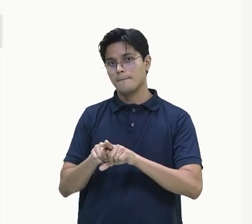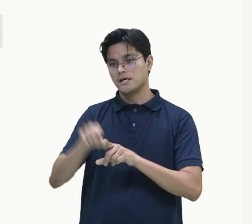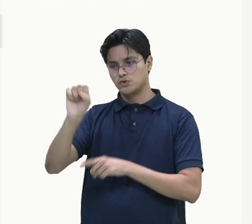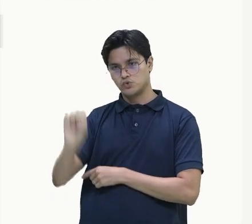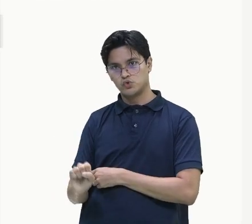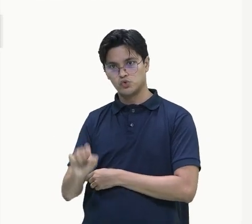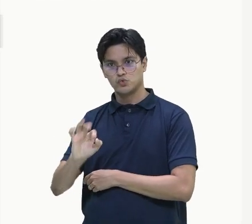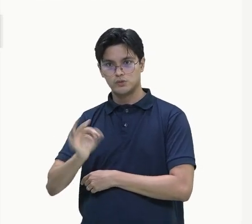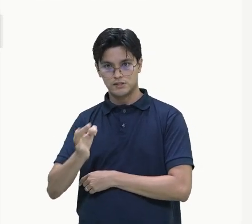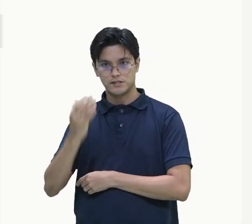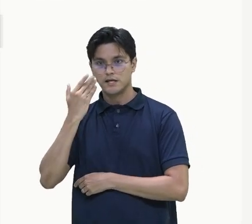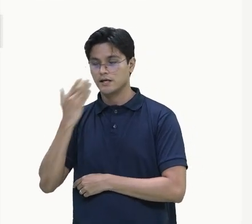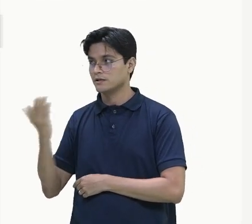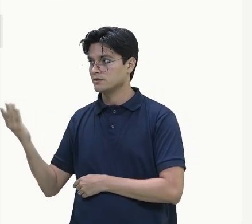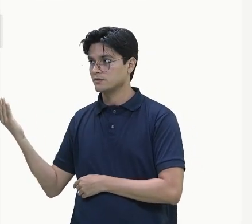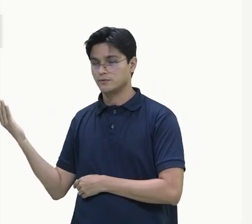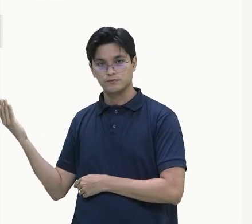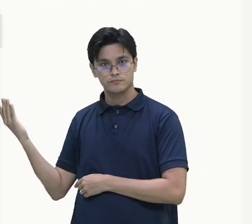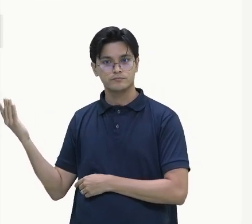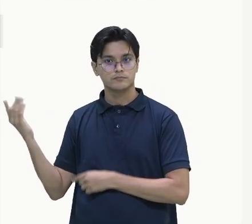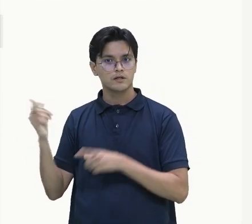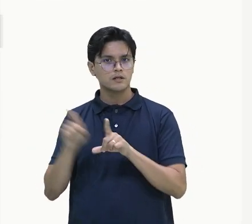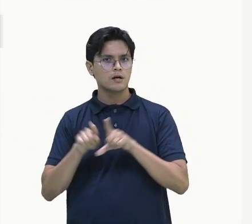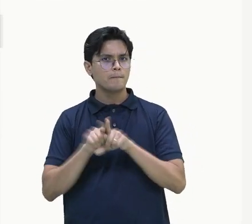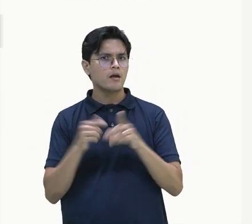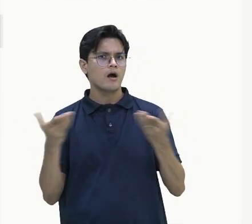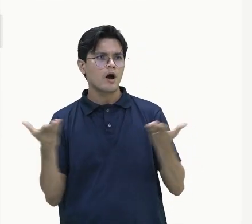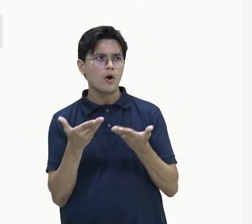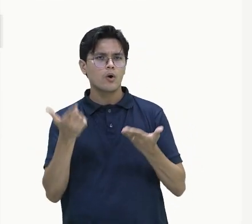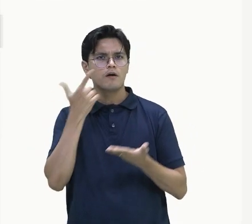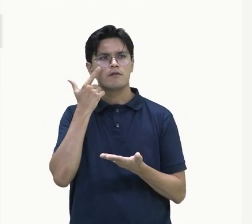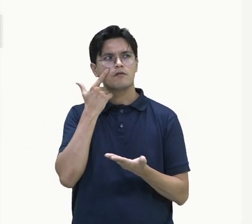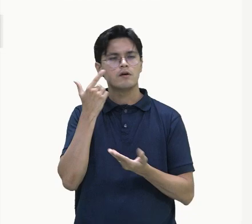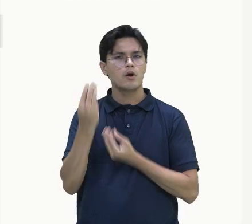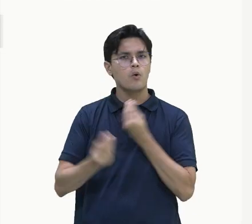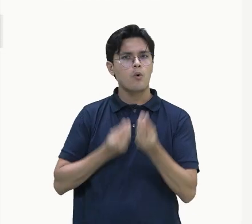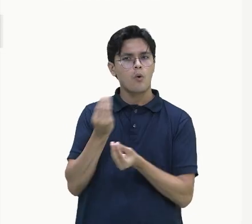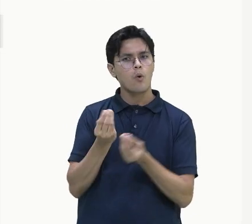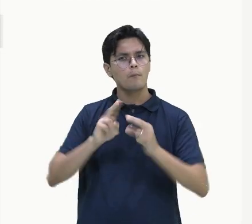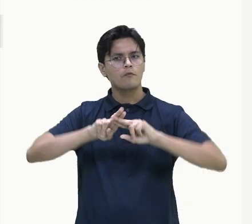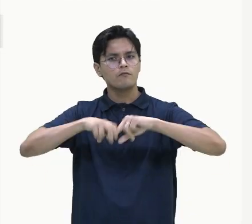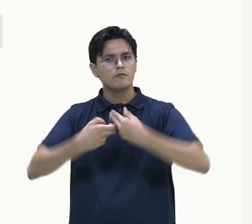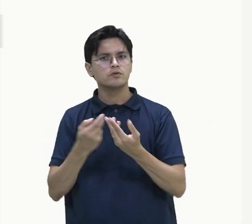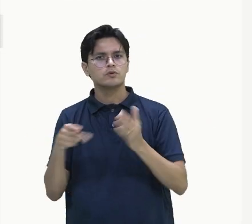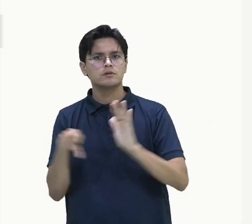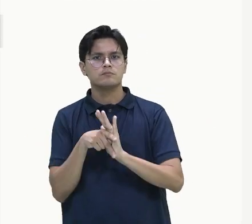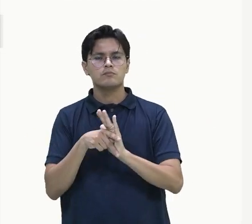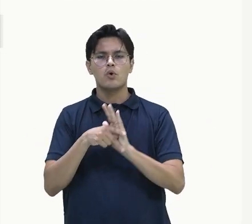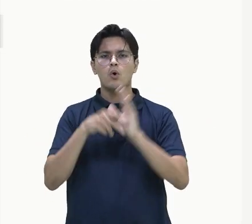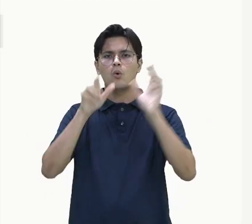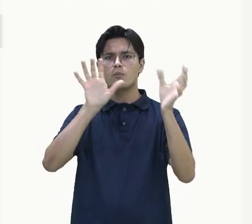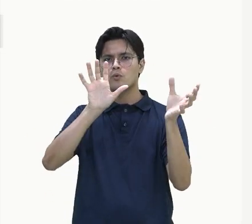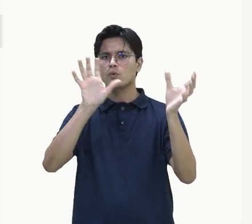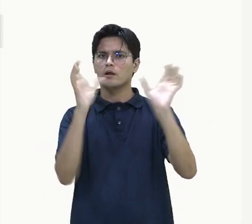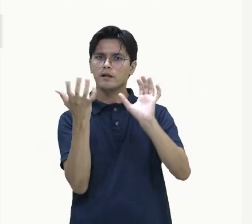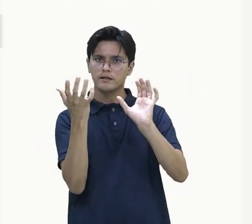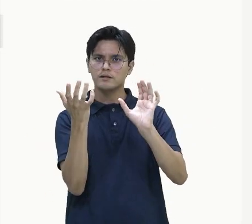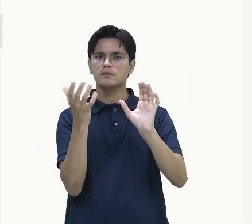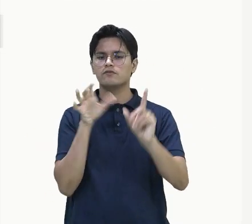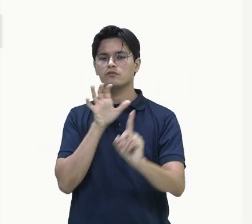E nós veremos à frente, né, como esses fatores climáticos influenciam essa distribuição dos